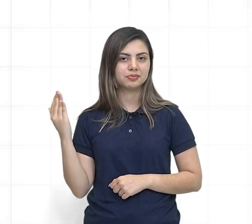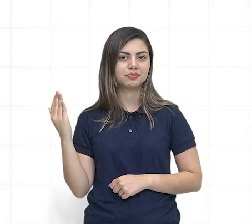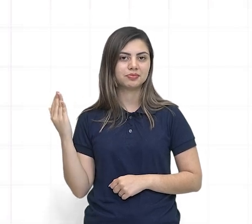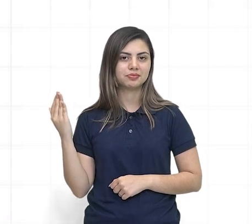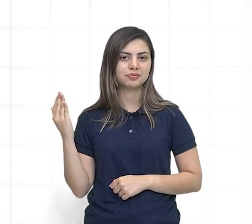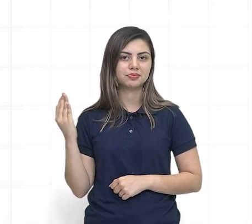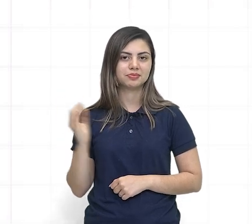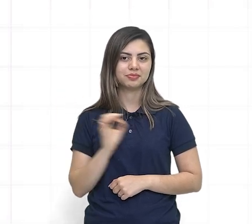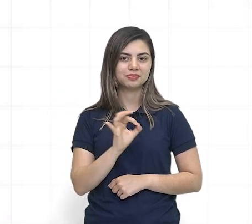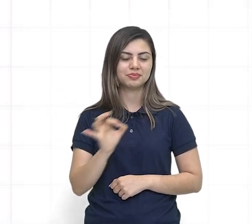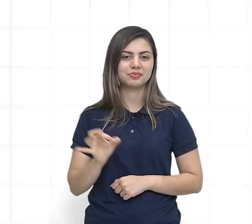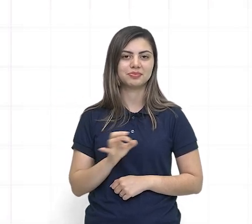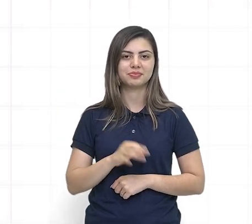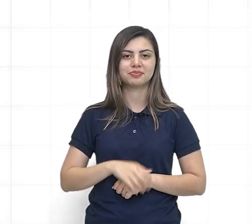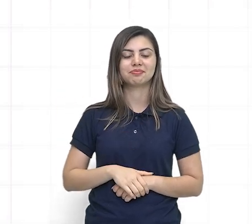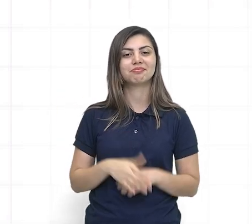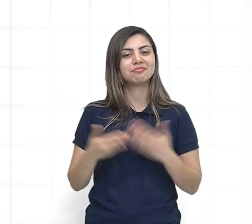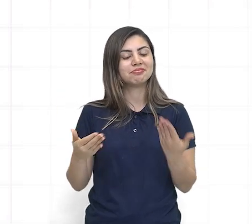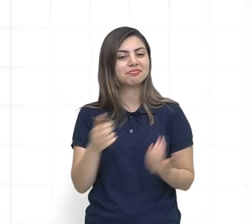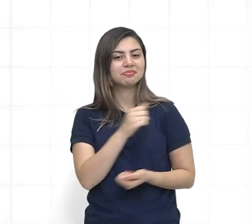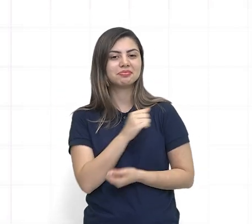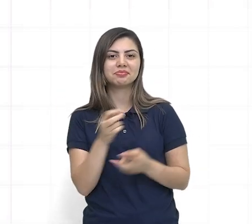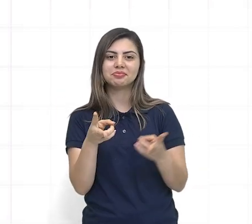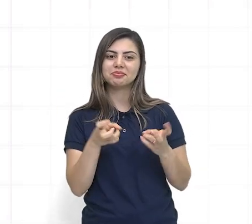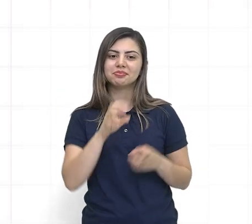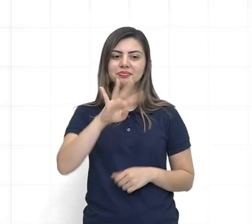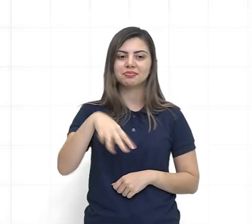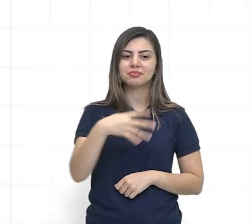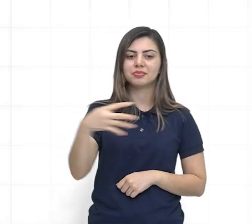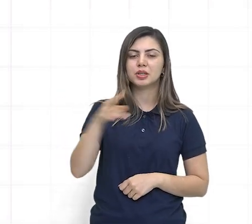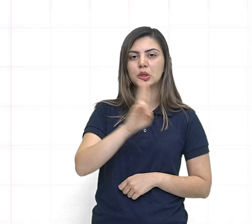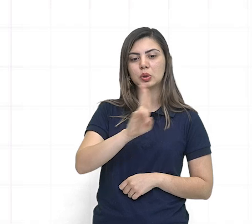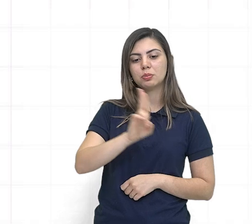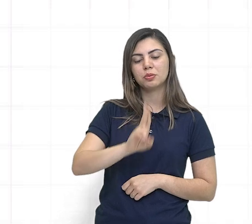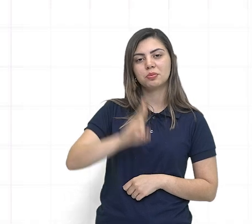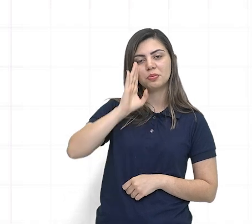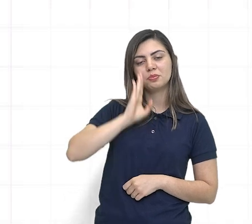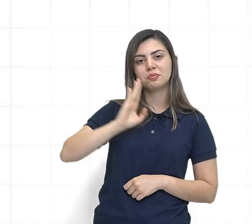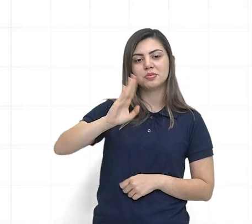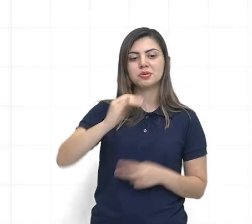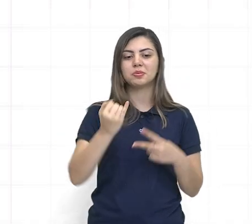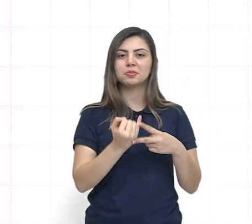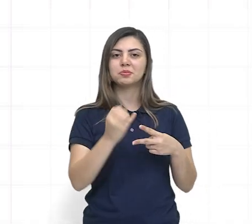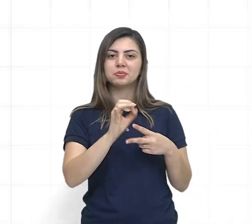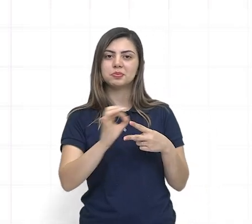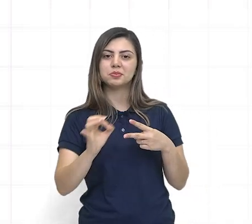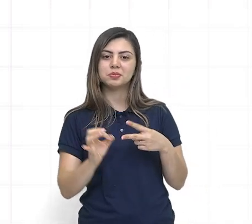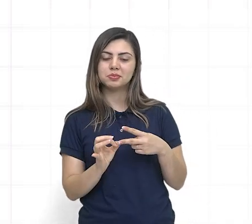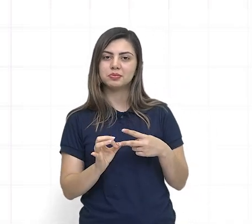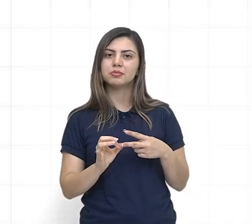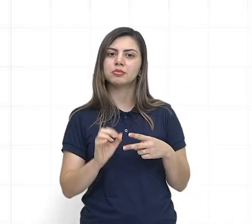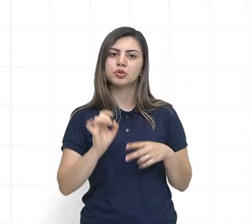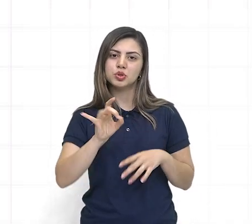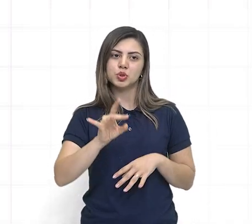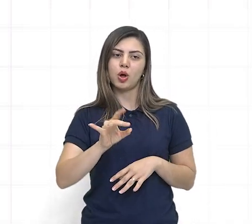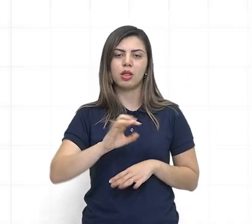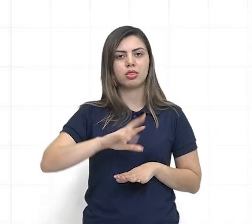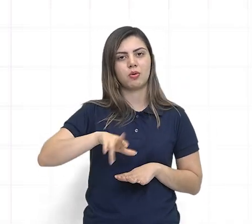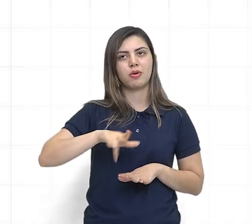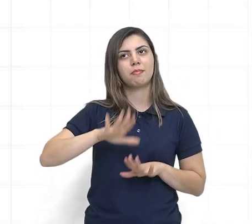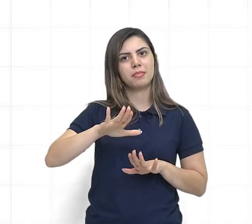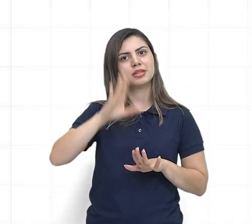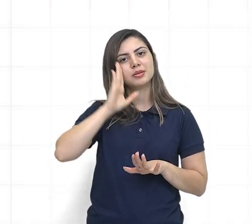de icoságono. Então, pessoal, essas daí são as principais nomenclaturas, né? Não necessariamente, existem mais,